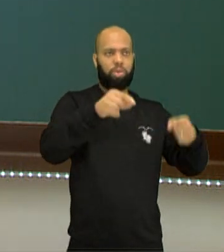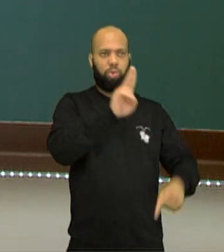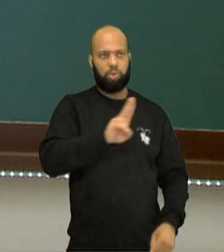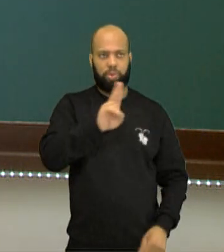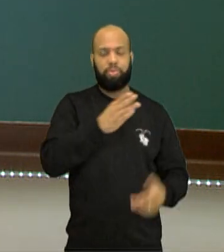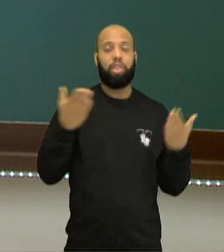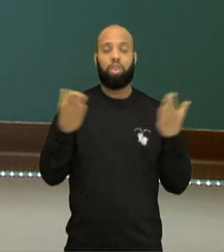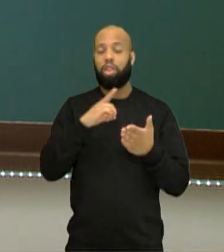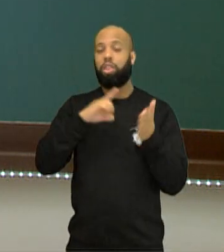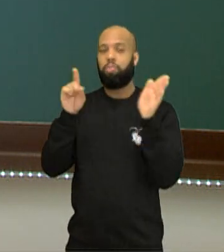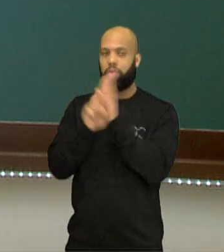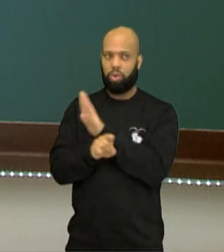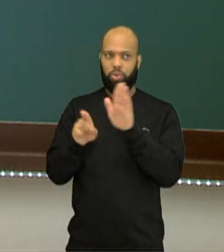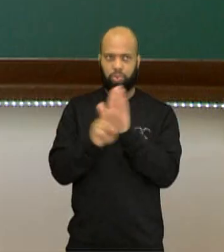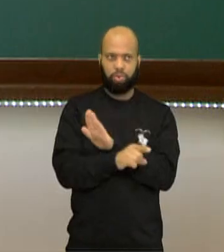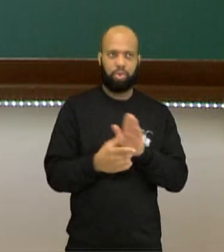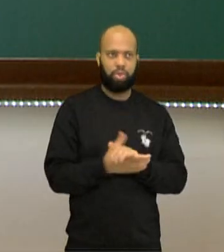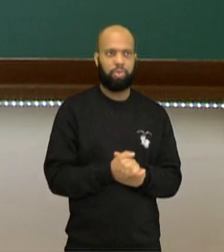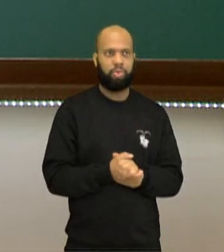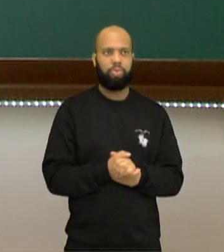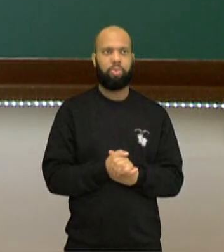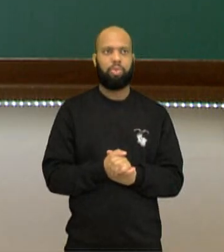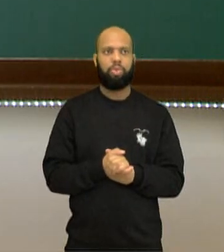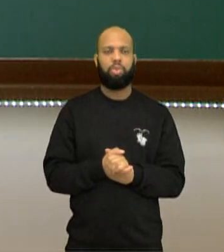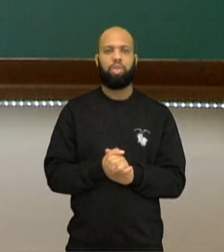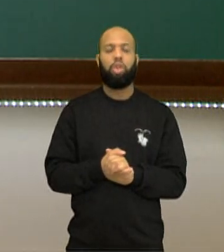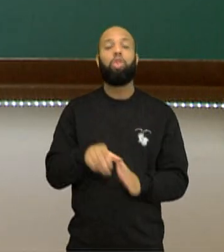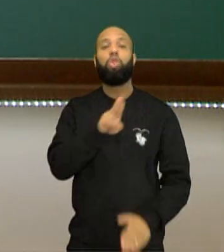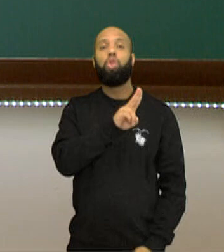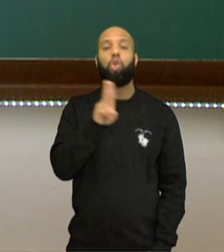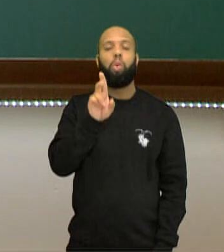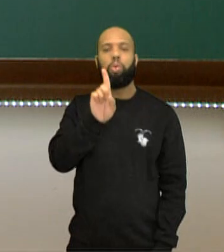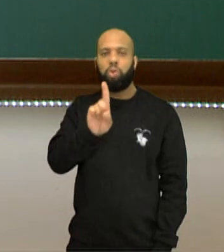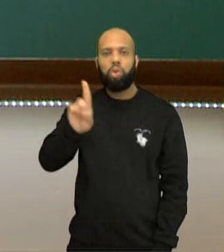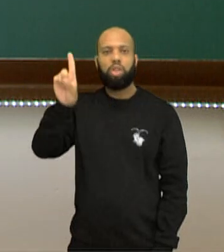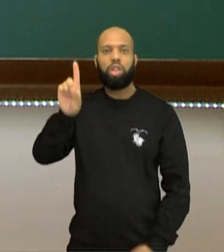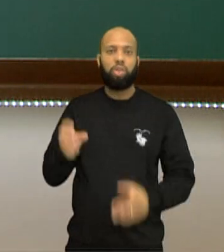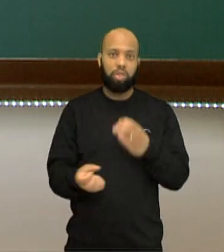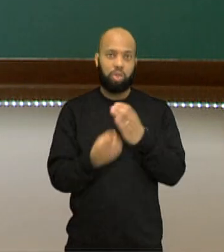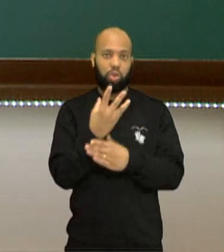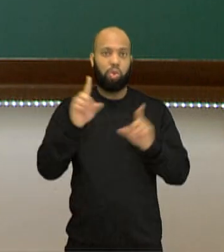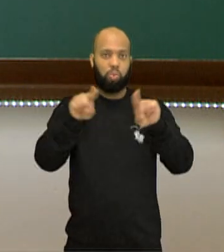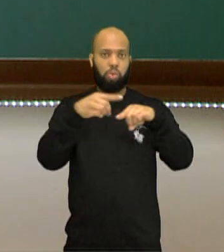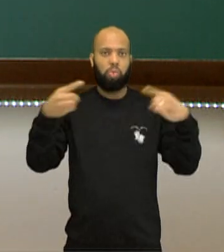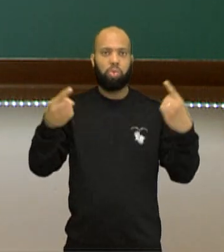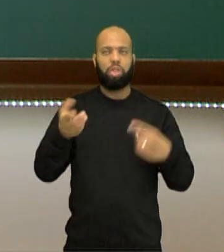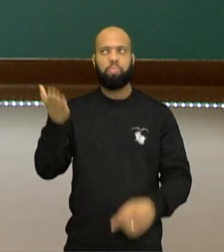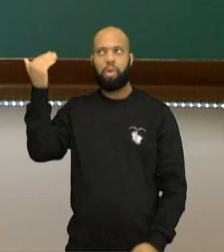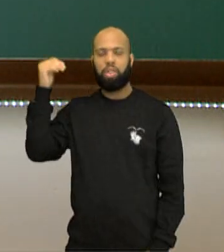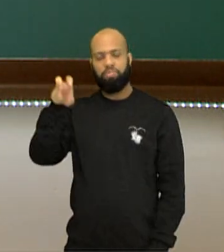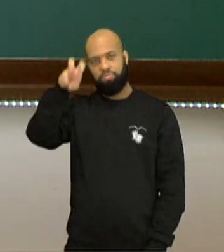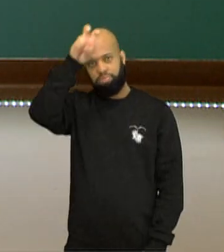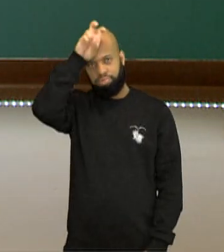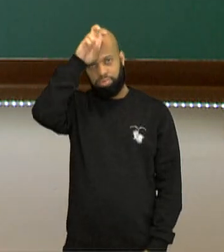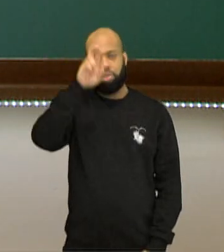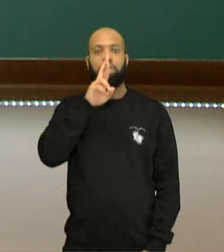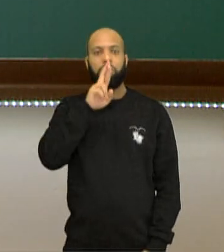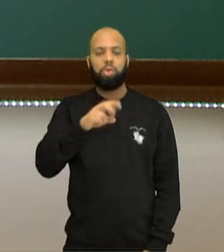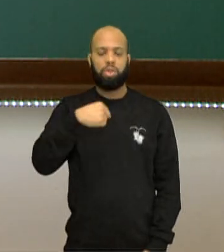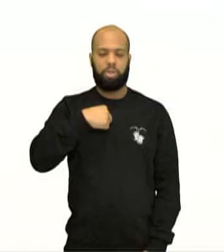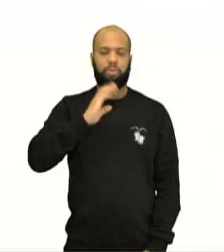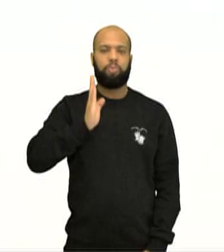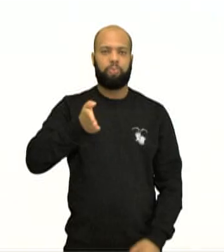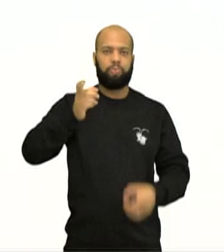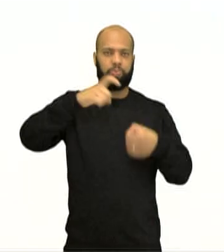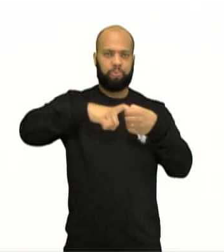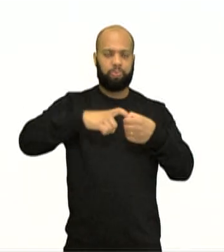Vamos lá. Pergunta. Qual deus criou a música no Antigo Egito? Respondam lá e já